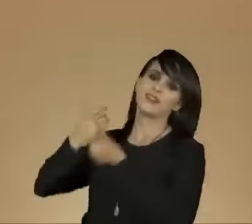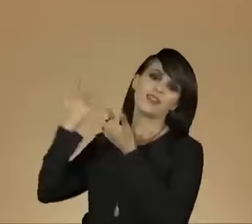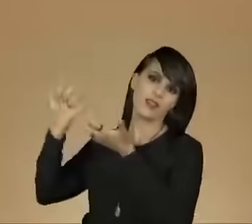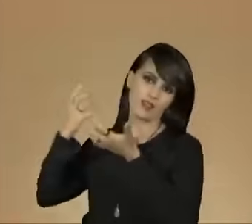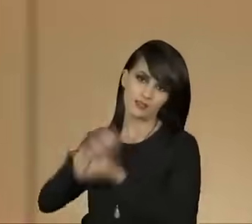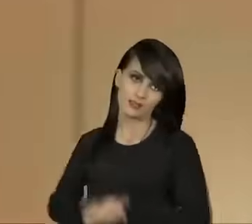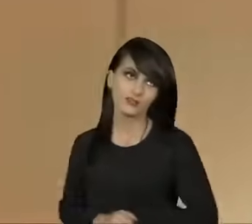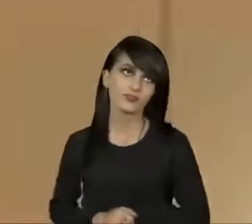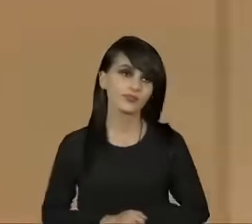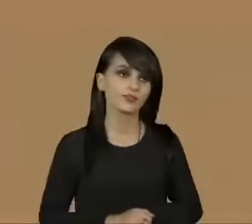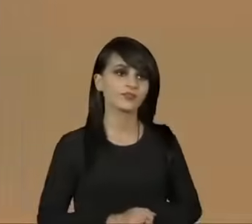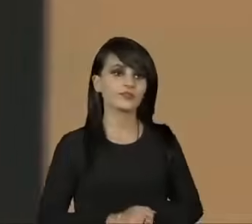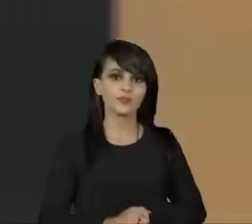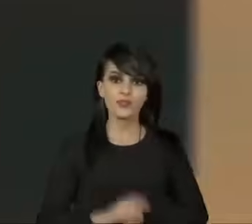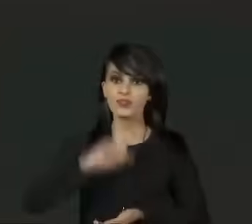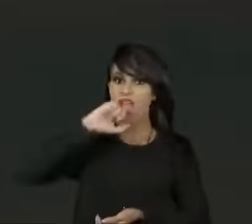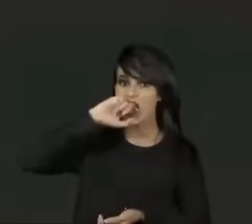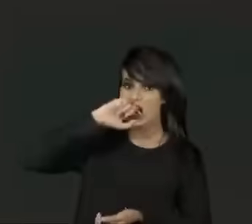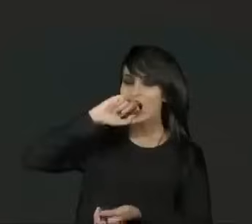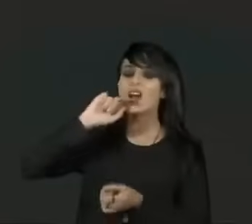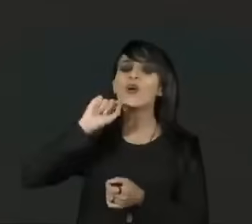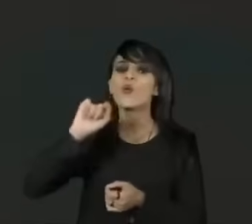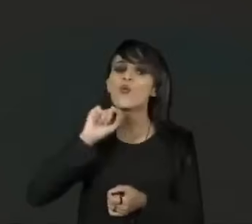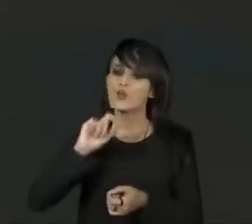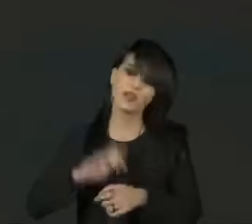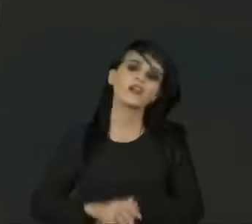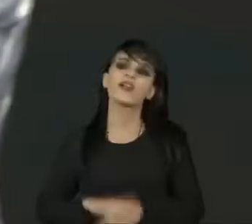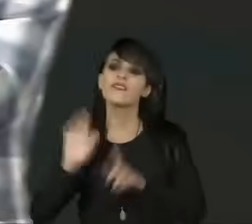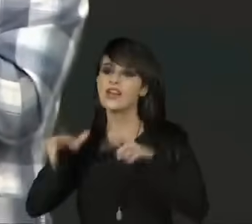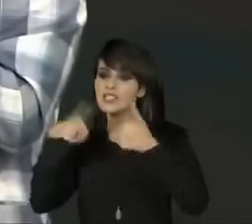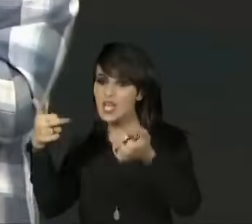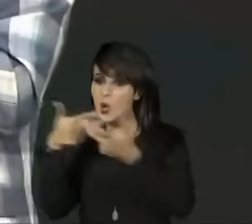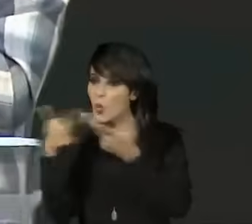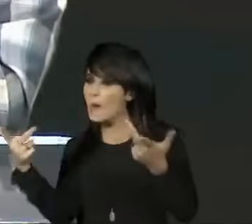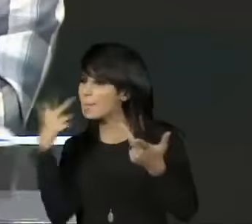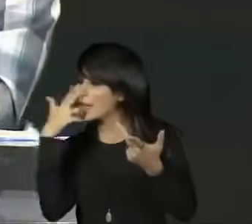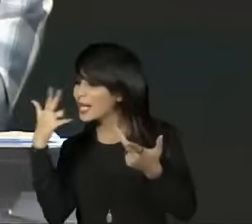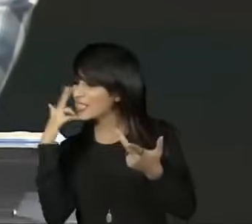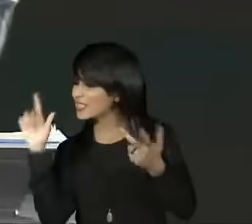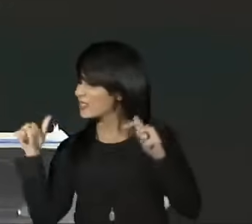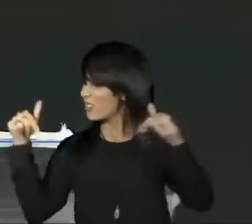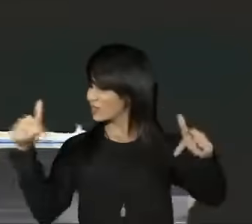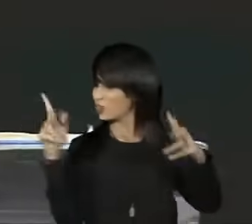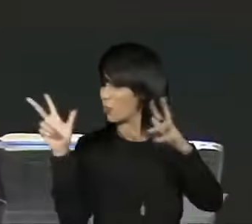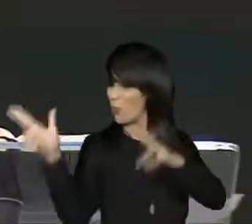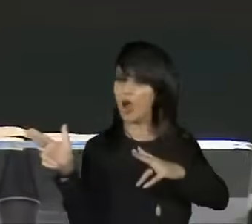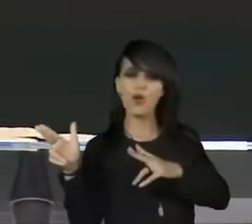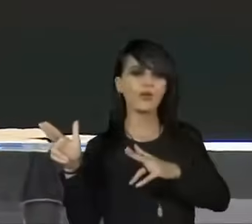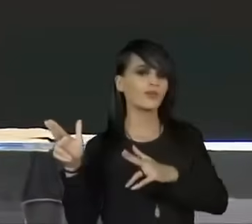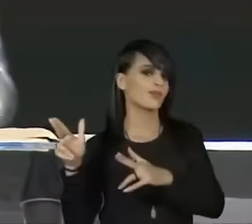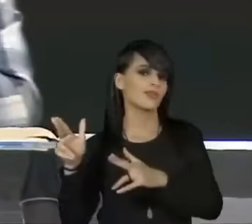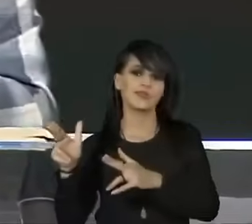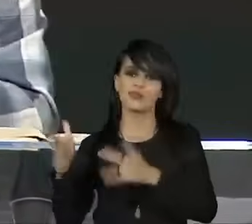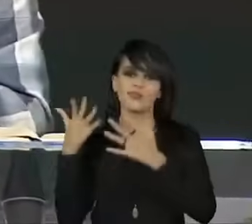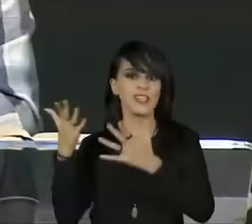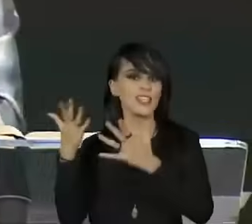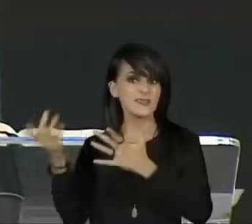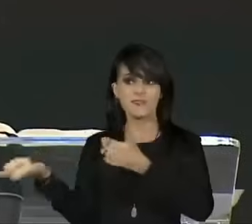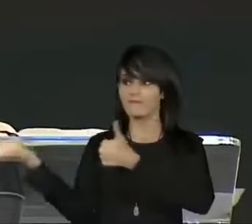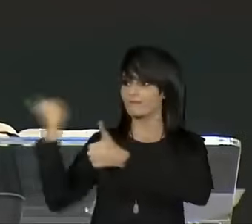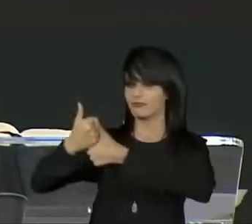é o invejoso ele não quer fazer uma coisa parecida com o que você faz ele quer fazer o que você